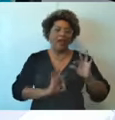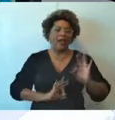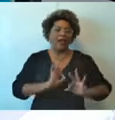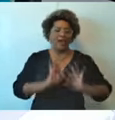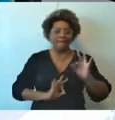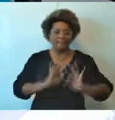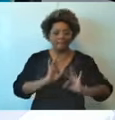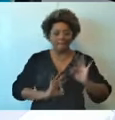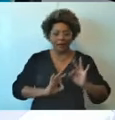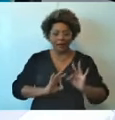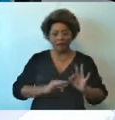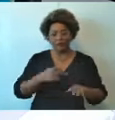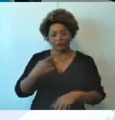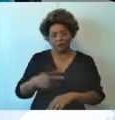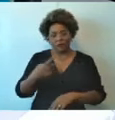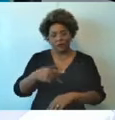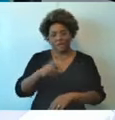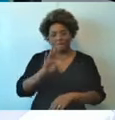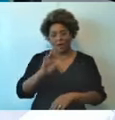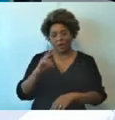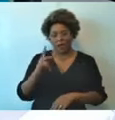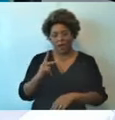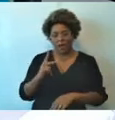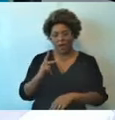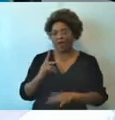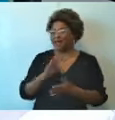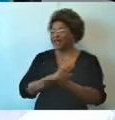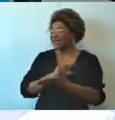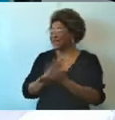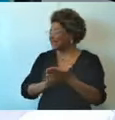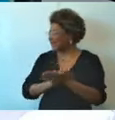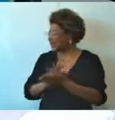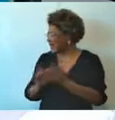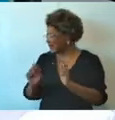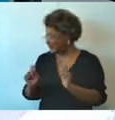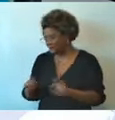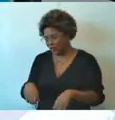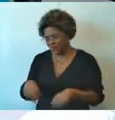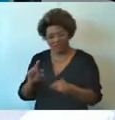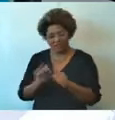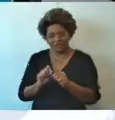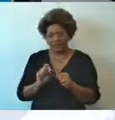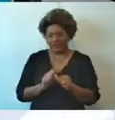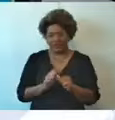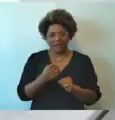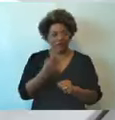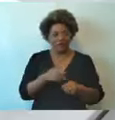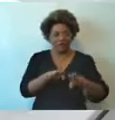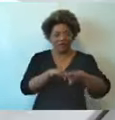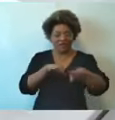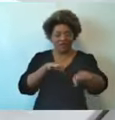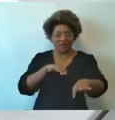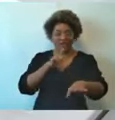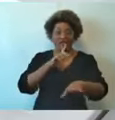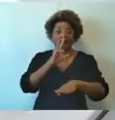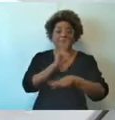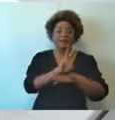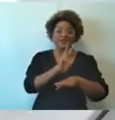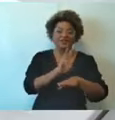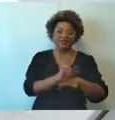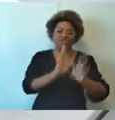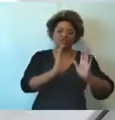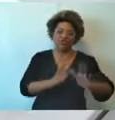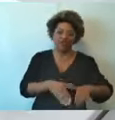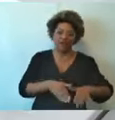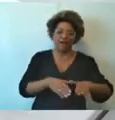cidade e que fala que nenhuma intervenção pode ser feita numa determinada via, aonde está previsto ciclovia, sem destinar